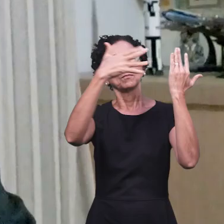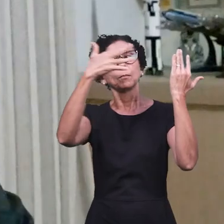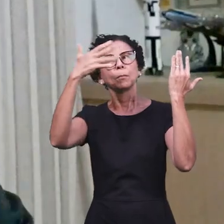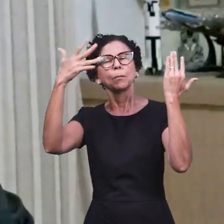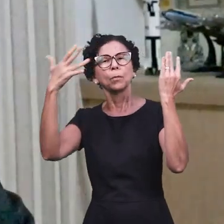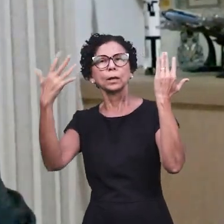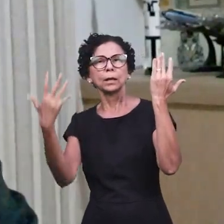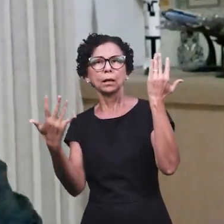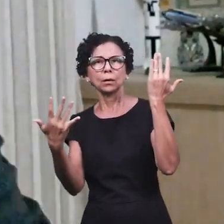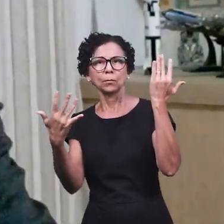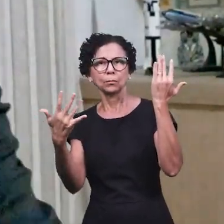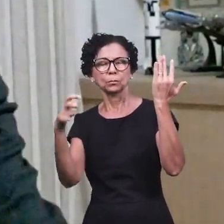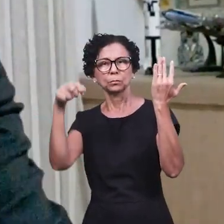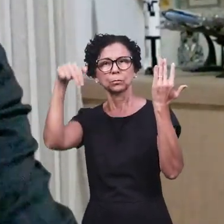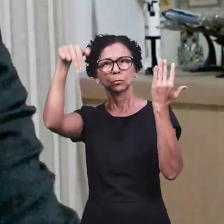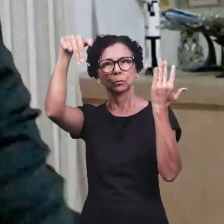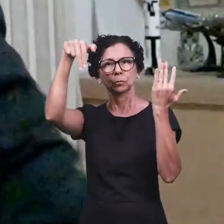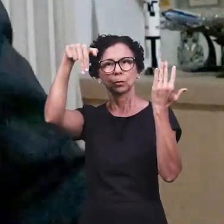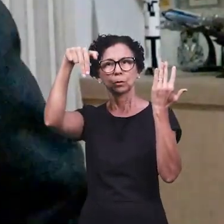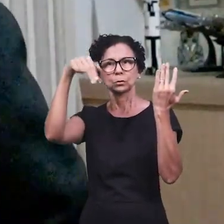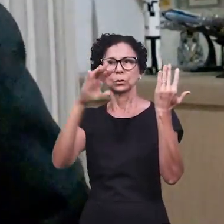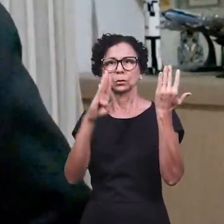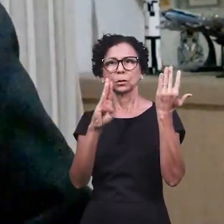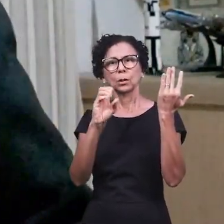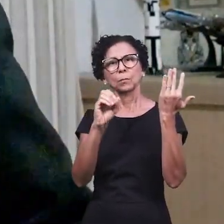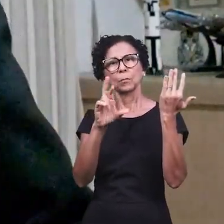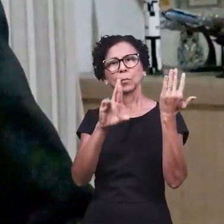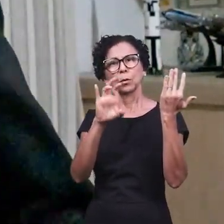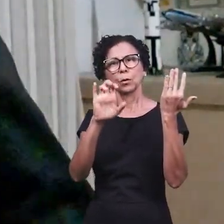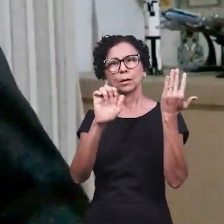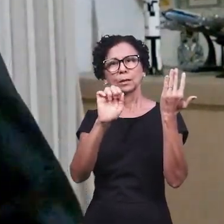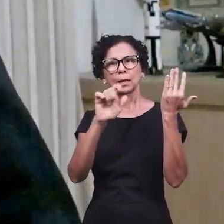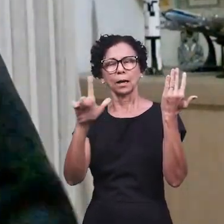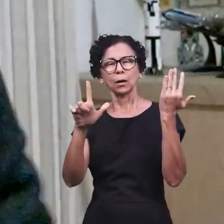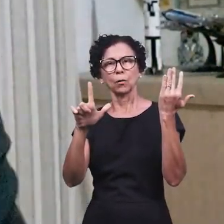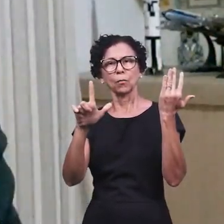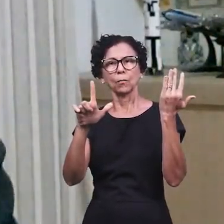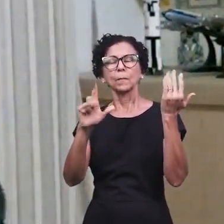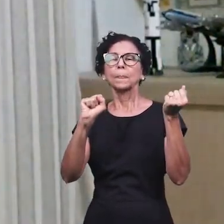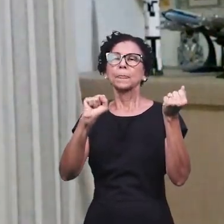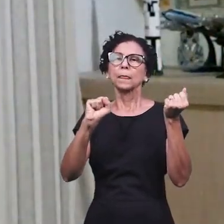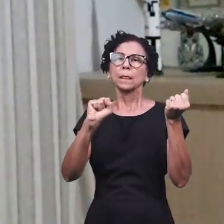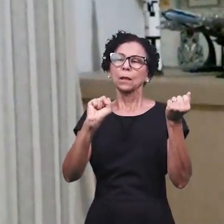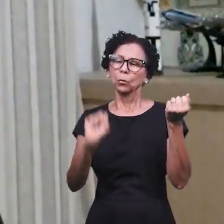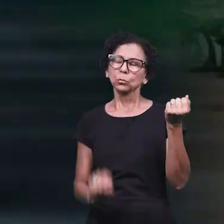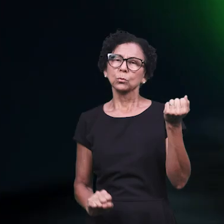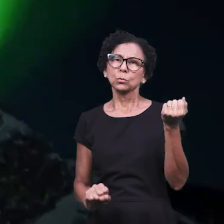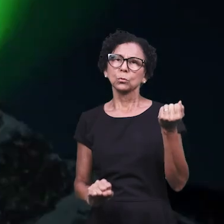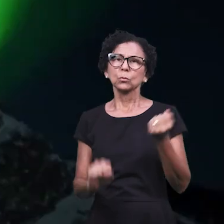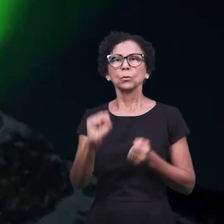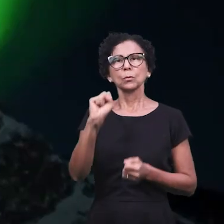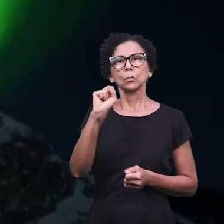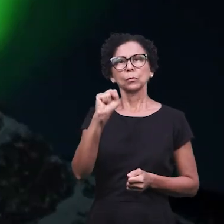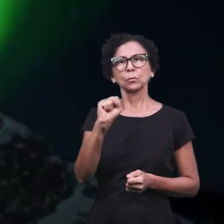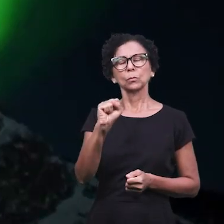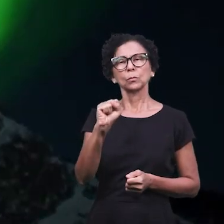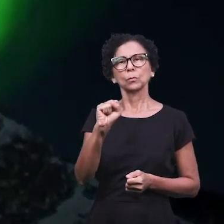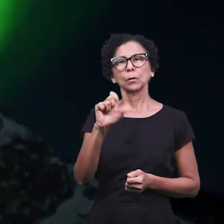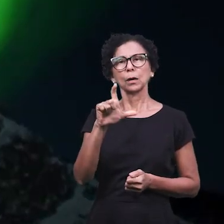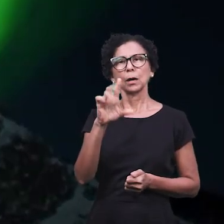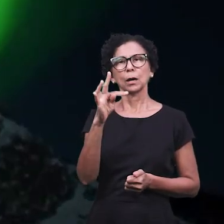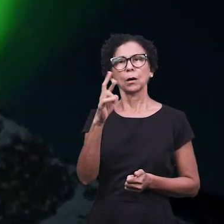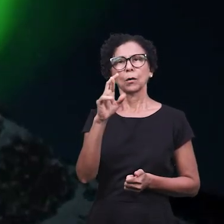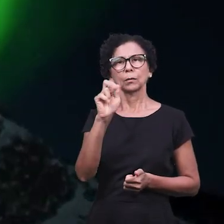aurora boreal. Ao sul, aurora astral. E o que é uma aurora? É um fenômeno